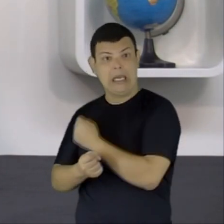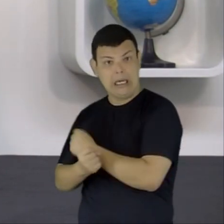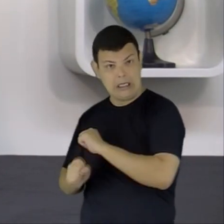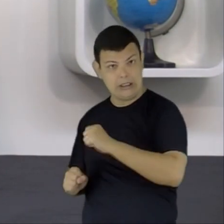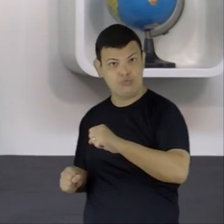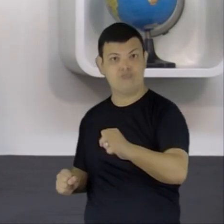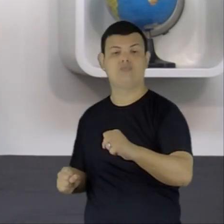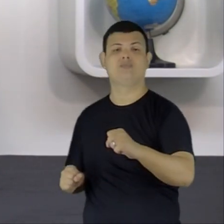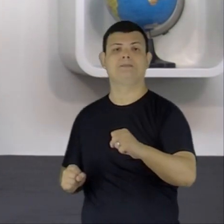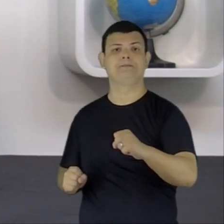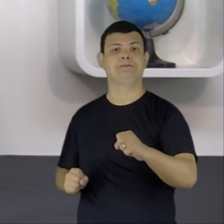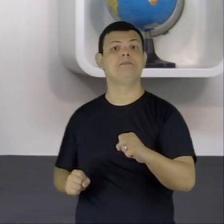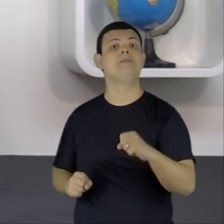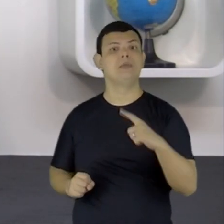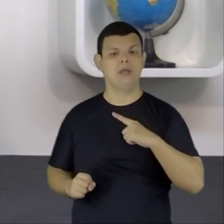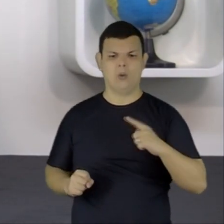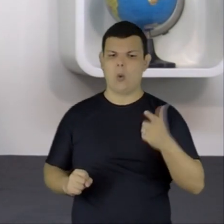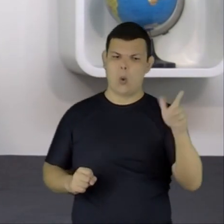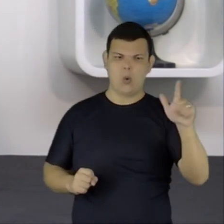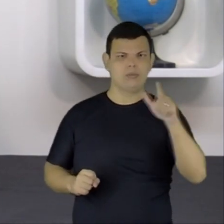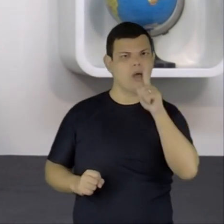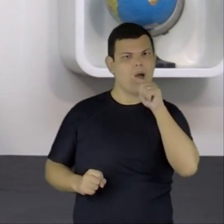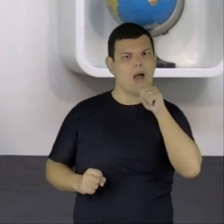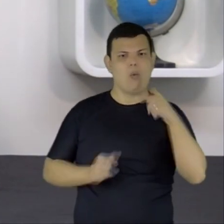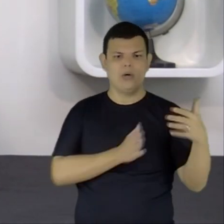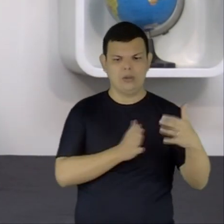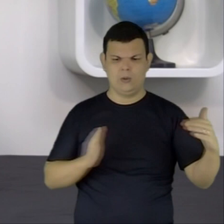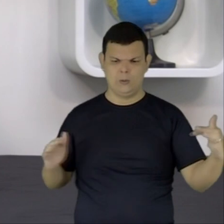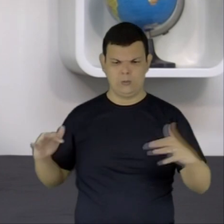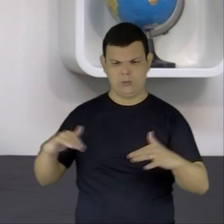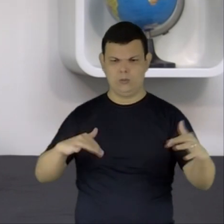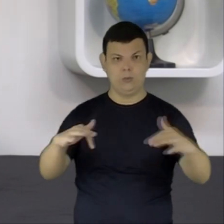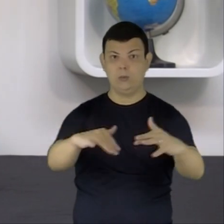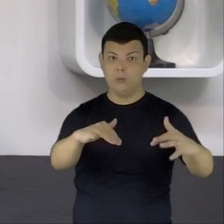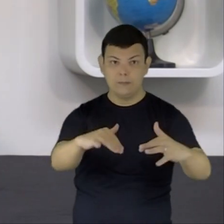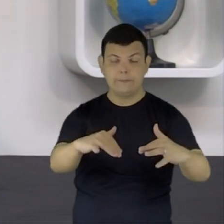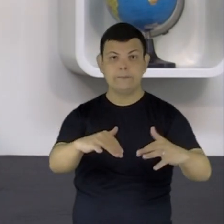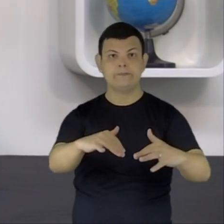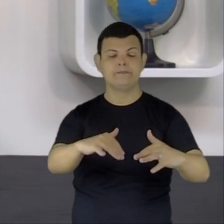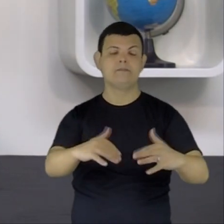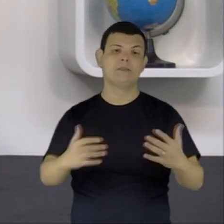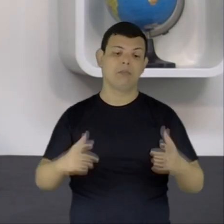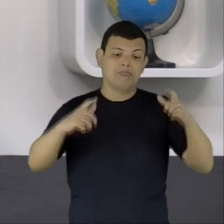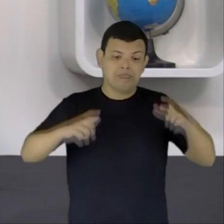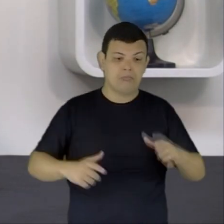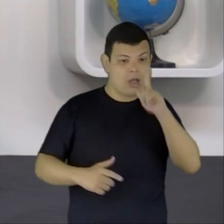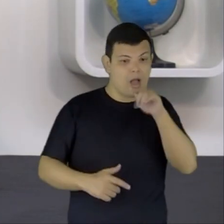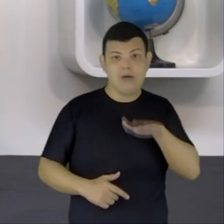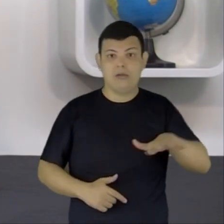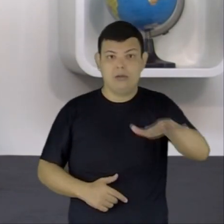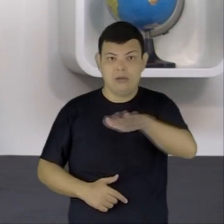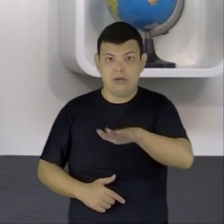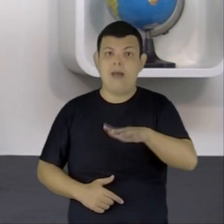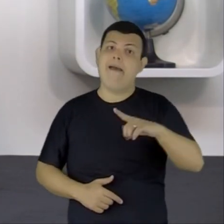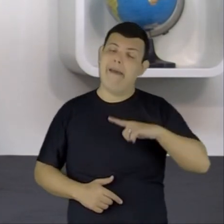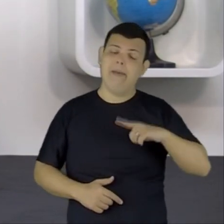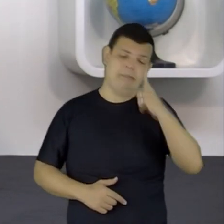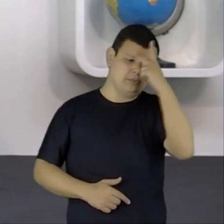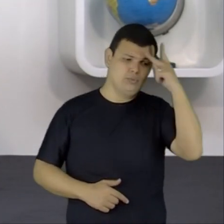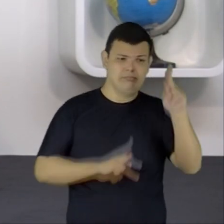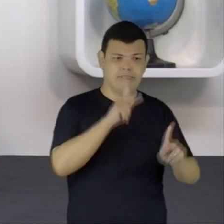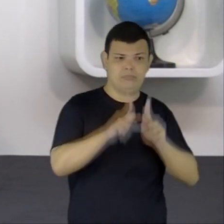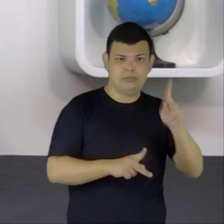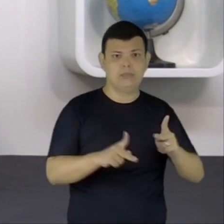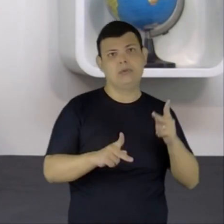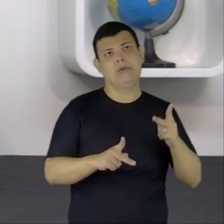maiores e eles recebem os seus afluentes. Essas bacias hidrográficas são o modo de vida, né, da população, os